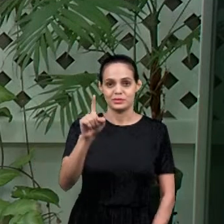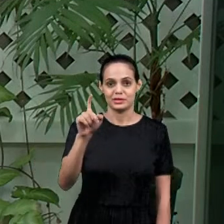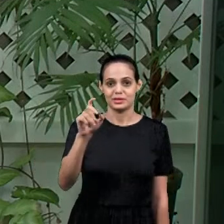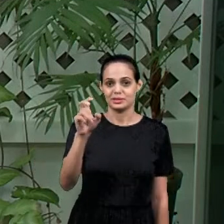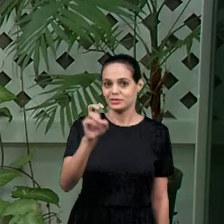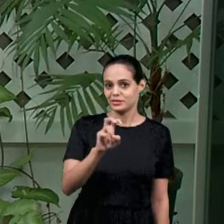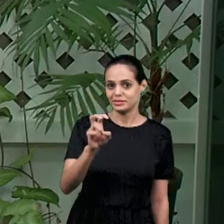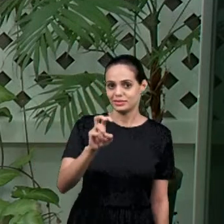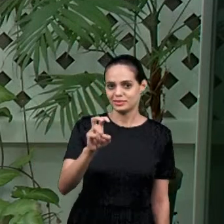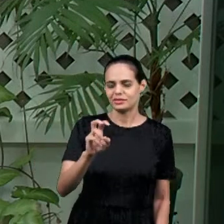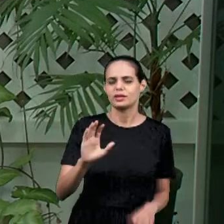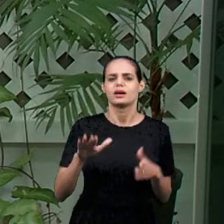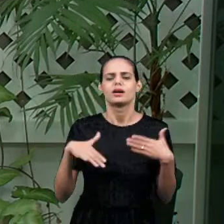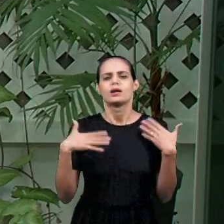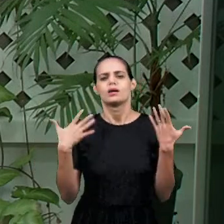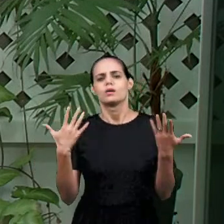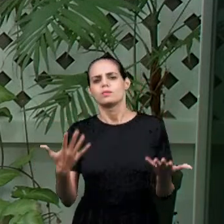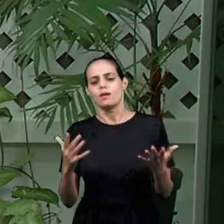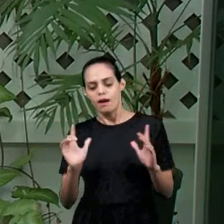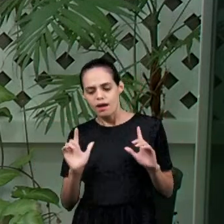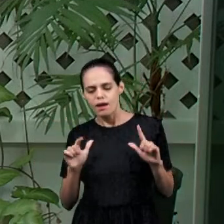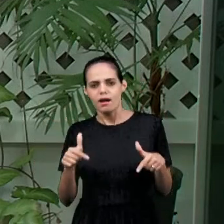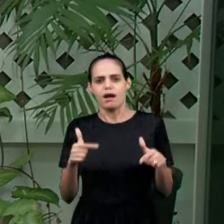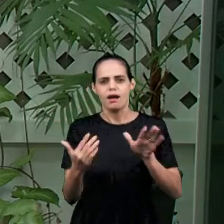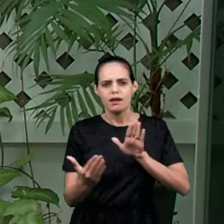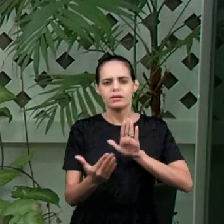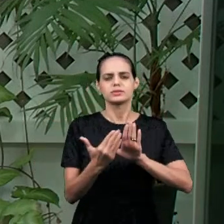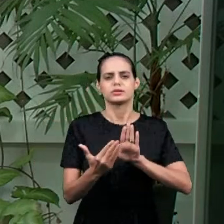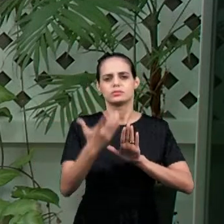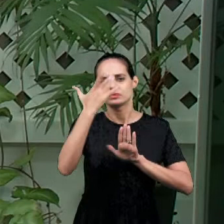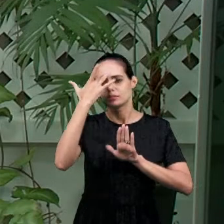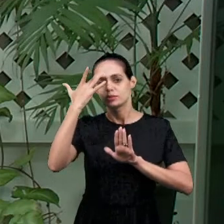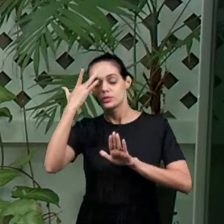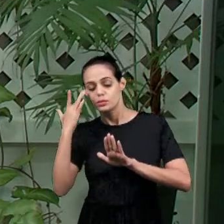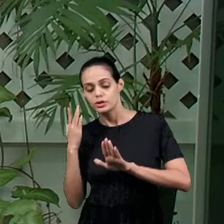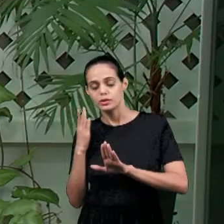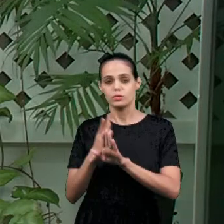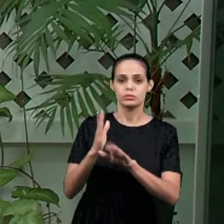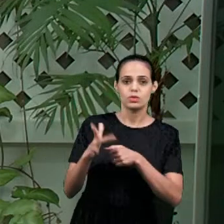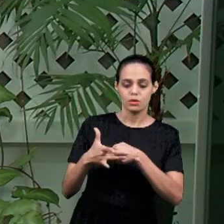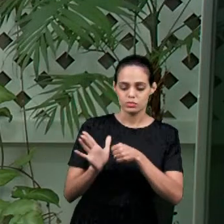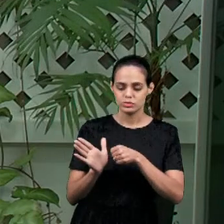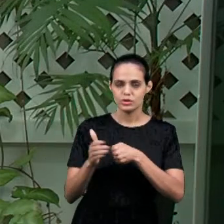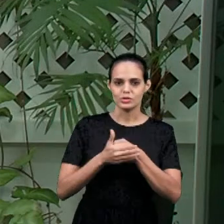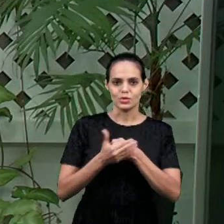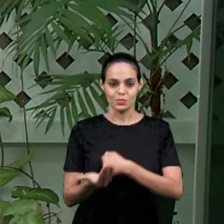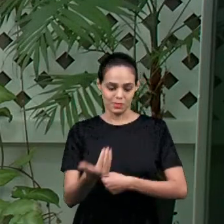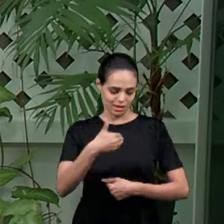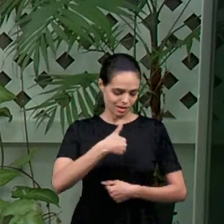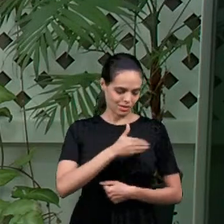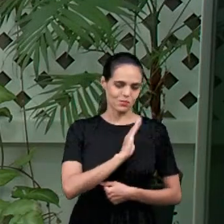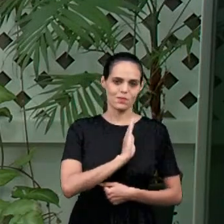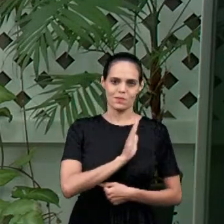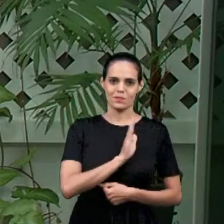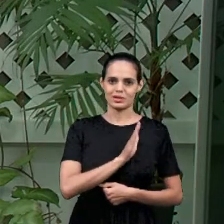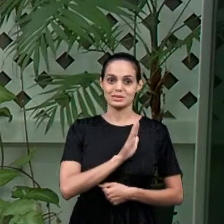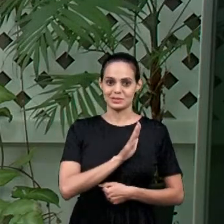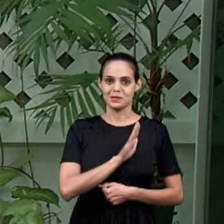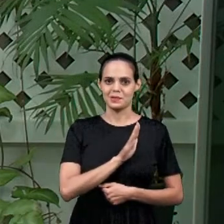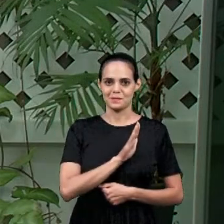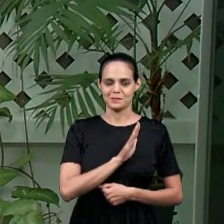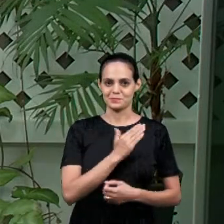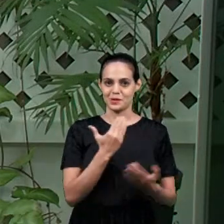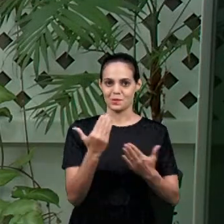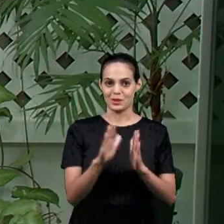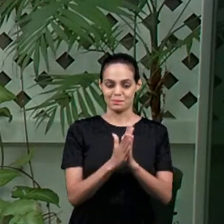quais foram as reações daquele homem que achou o tesouro? Aquilo que todo mundo conhece. Escondeu no coração, se alegrou.